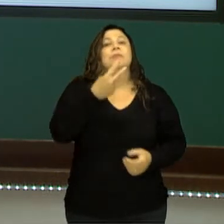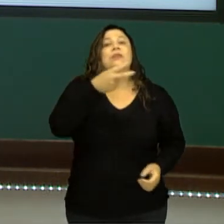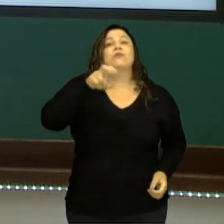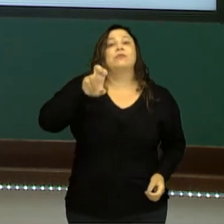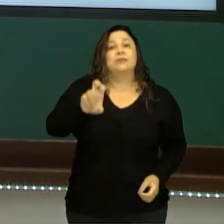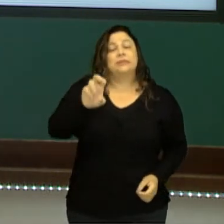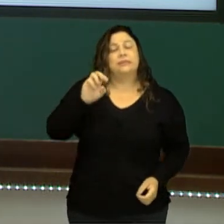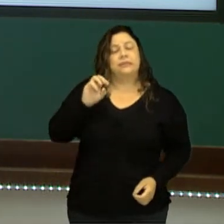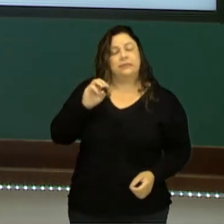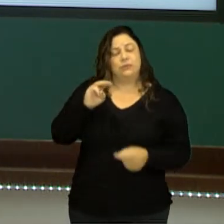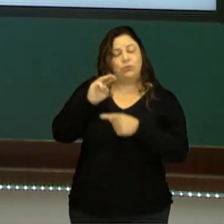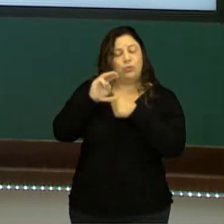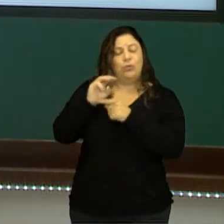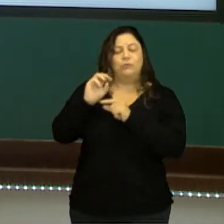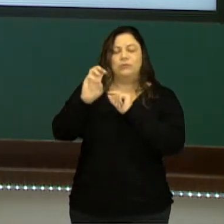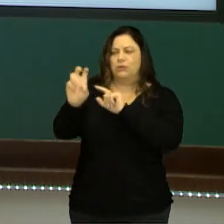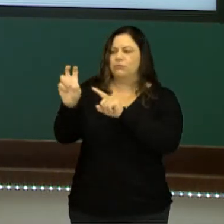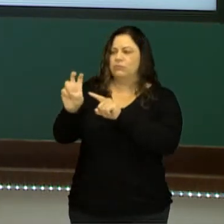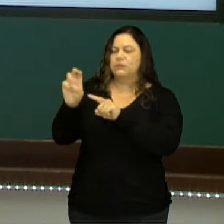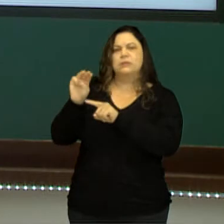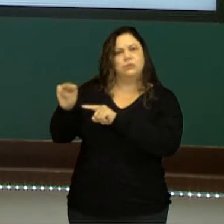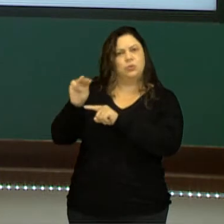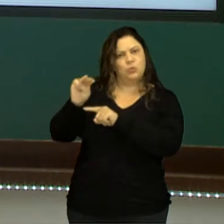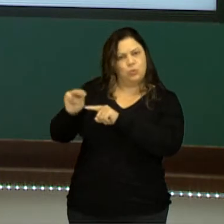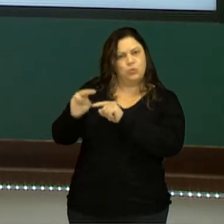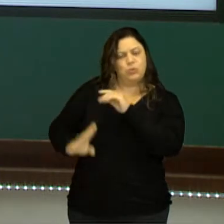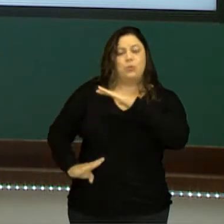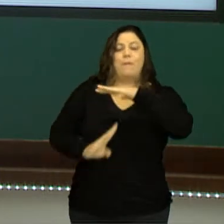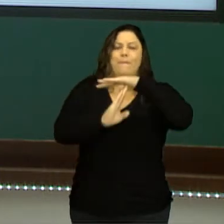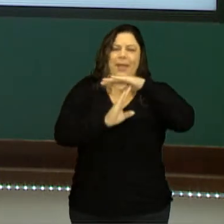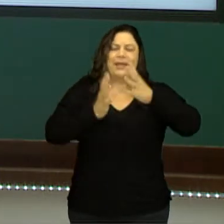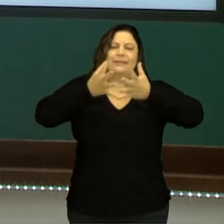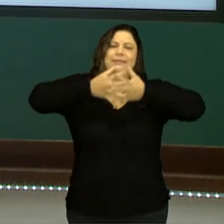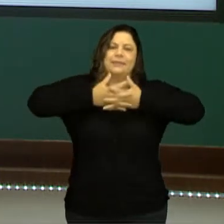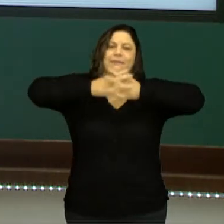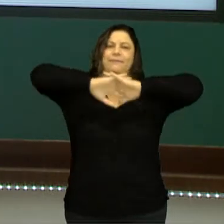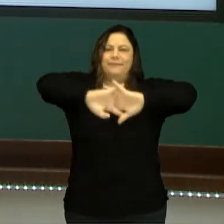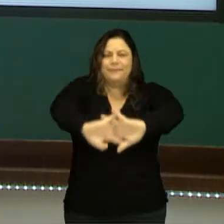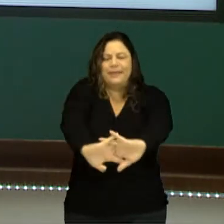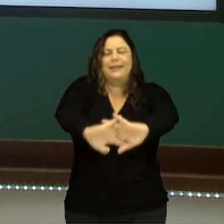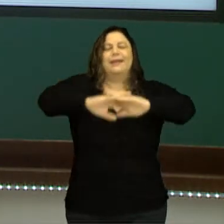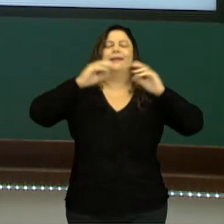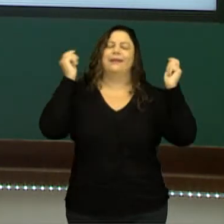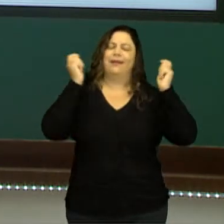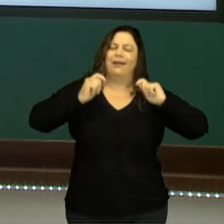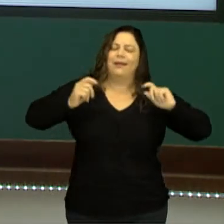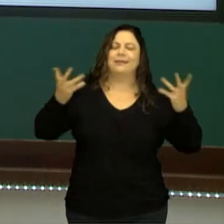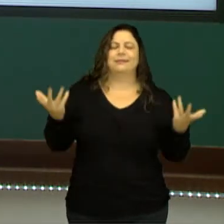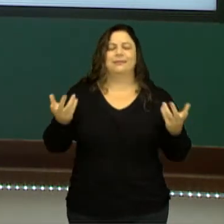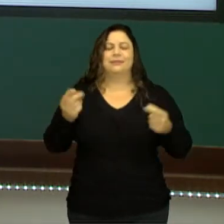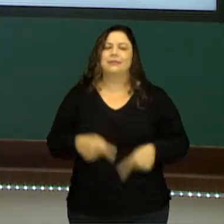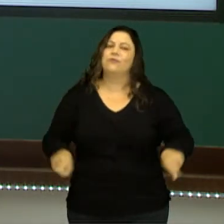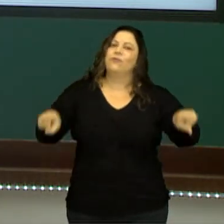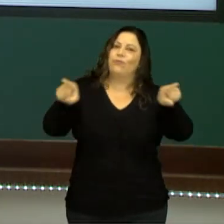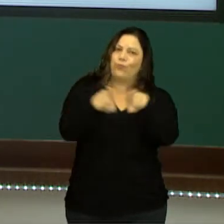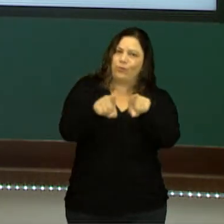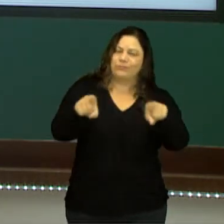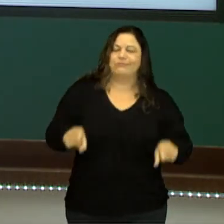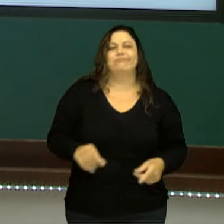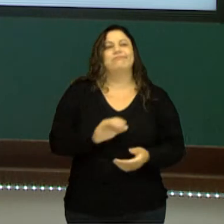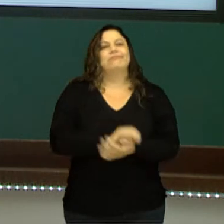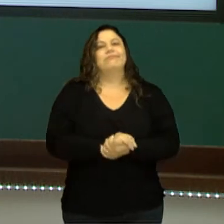minutos, 5 minutinhos de pausa, relaxo, faço um alongamento, volto ali para os meus próximos 25 minutos.